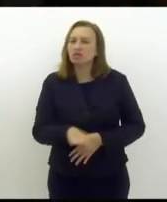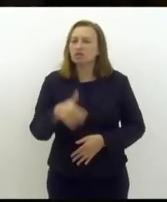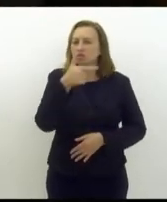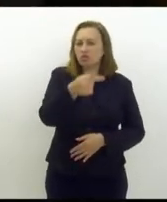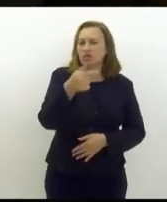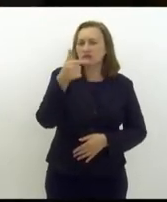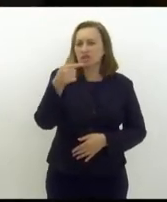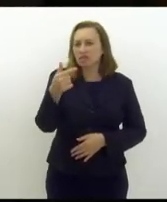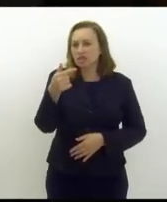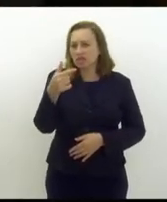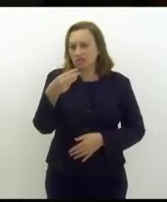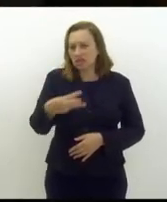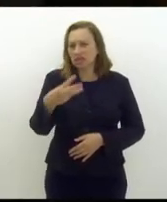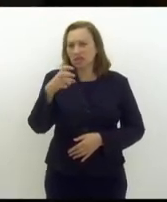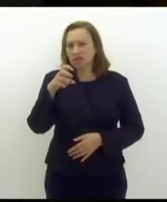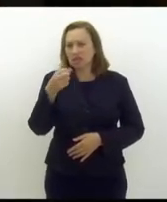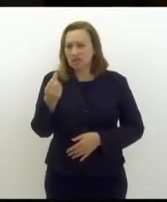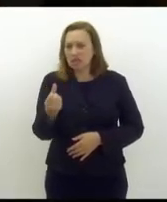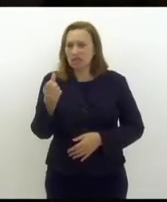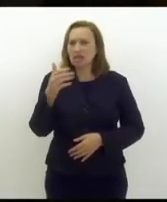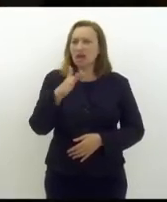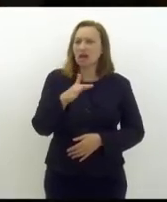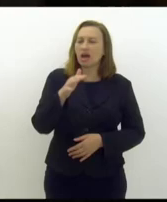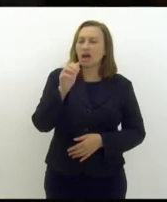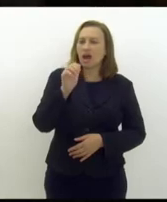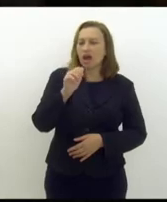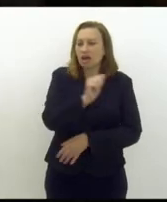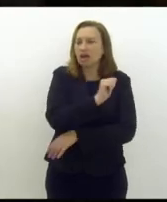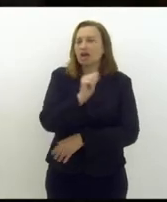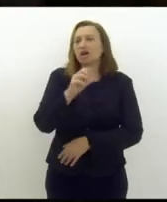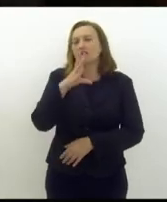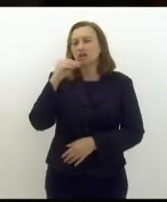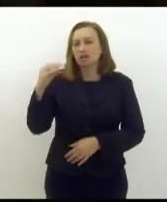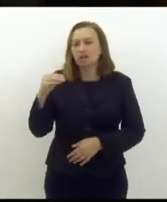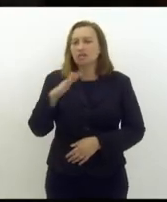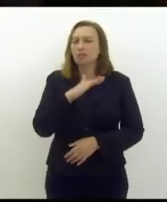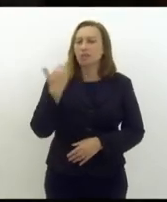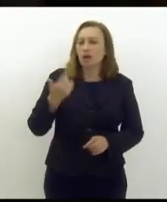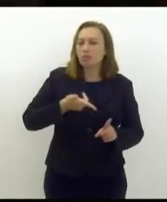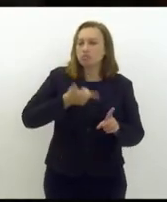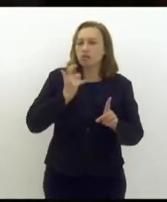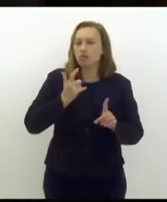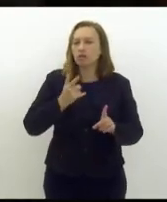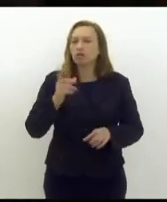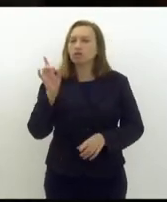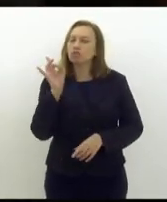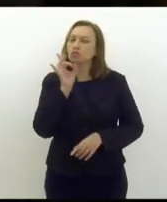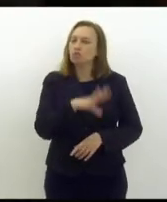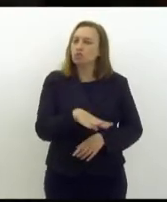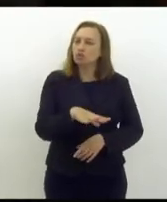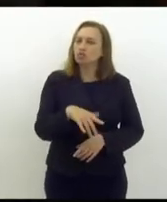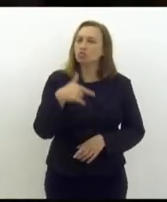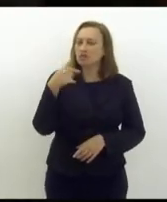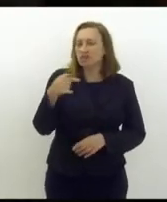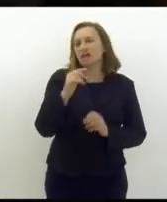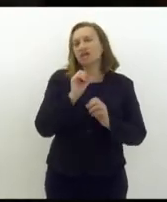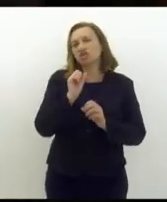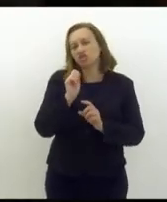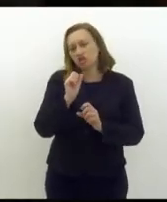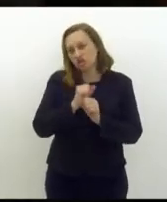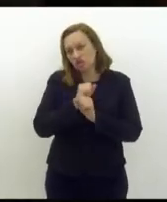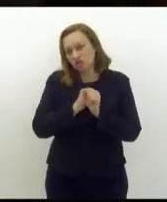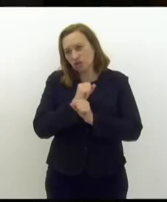236 adolescentes mortos vítimas por armas de fogo só nos últimos sete anos